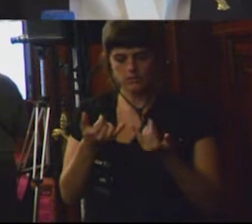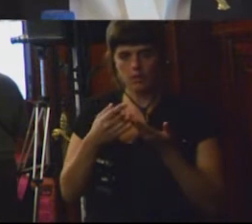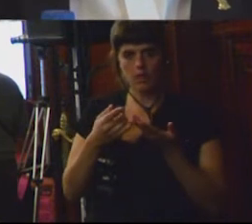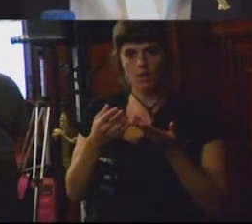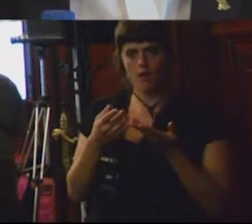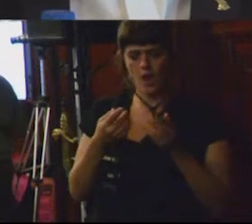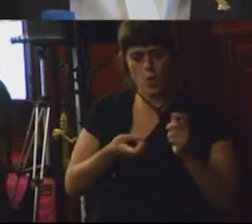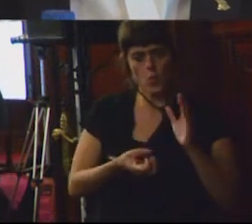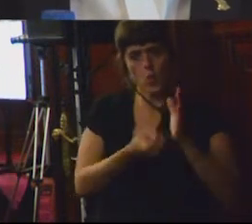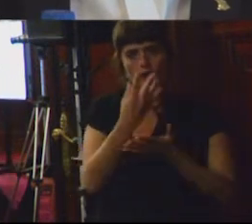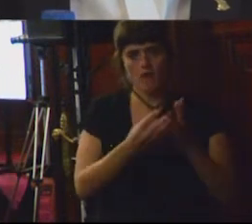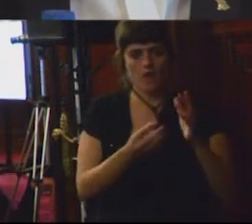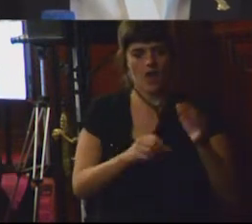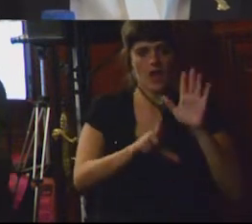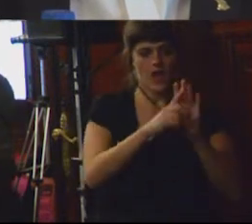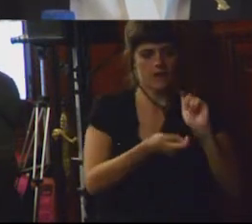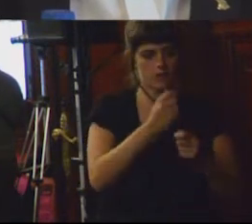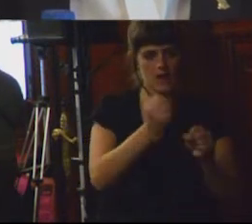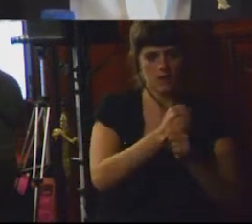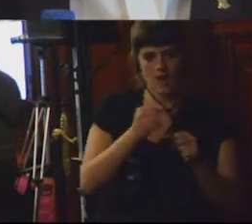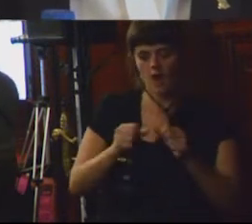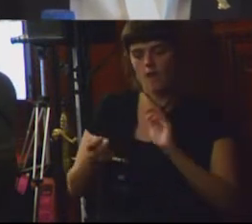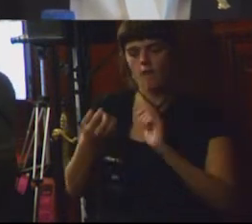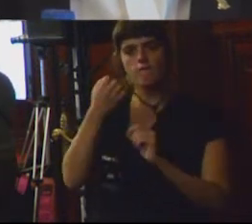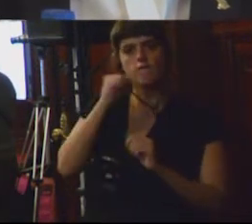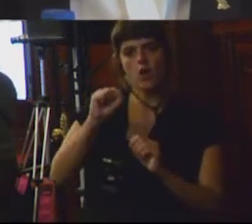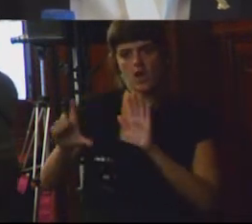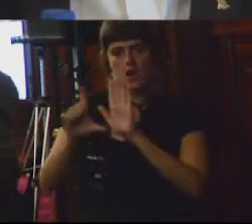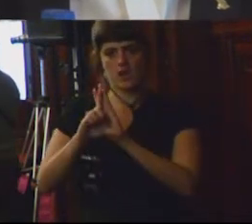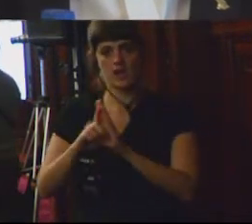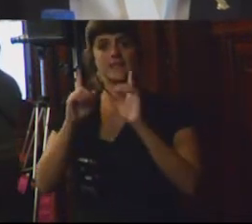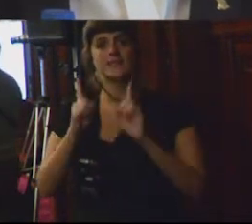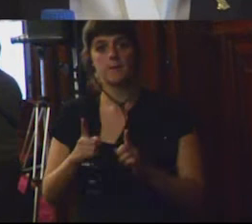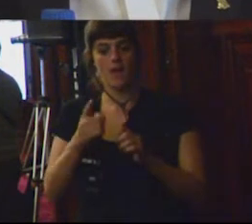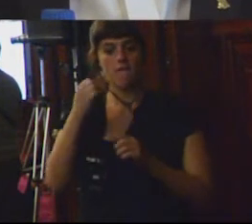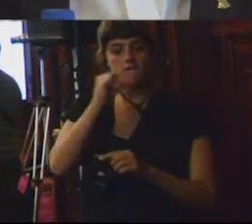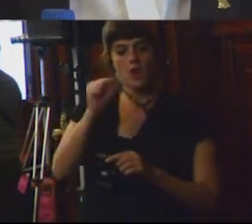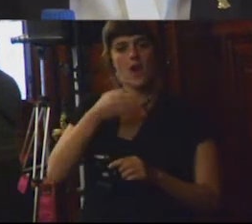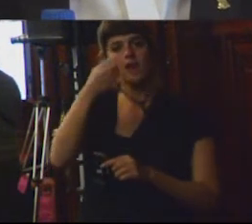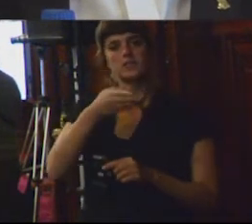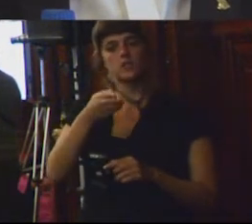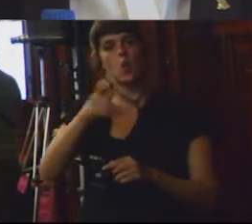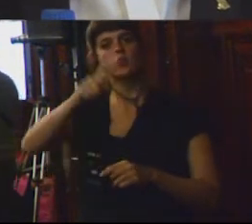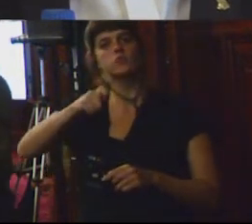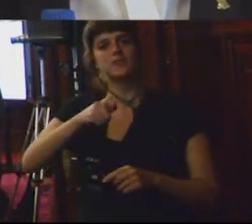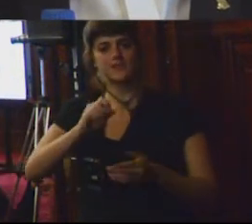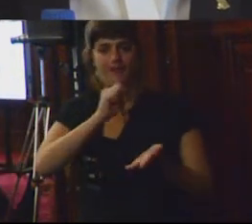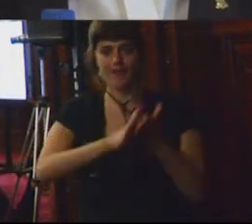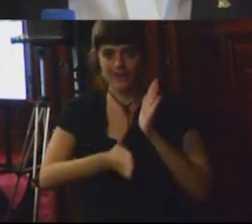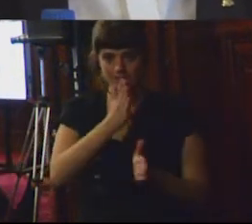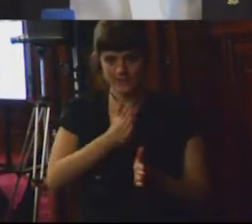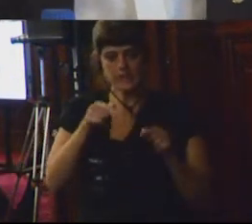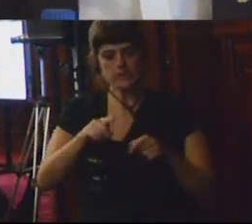reforma trabalhista no Brasil. O acesso à justiça gratuita também está sendo violado, e isso é um princípio que está inscrito na Constituição da